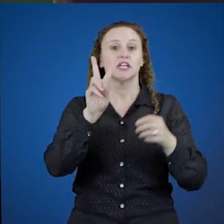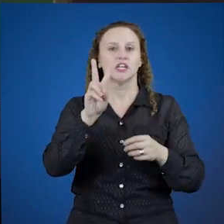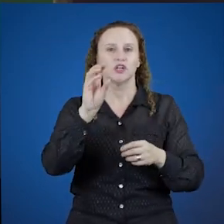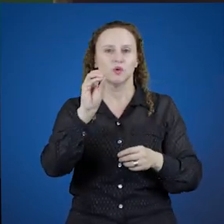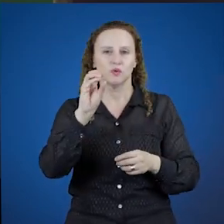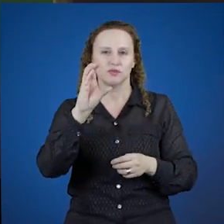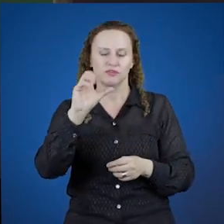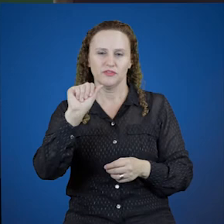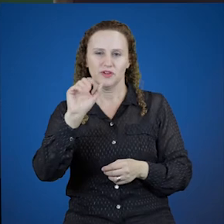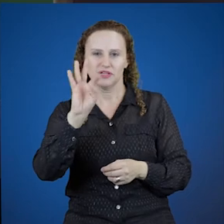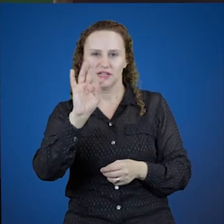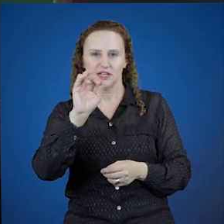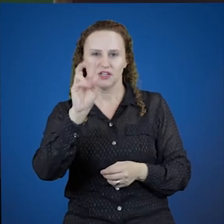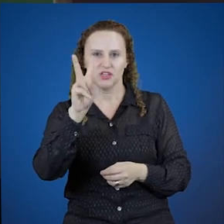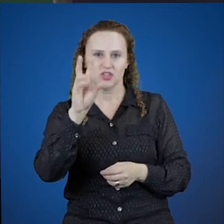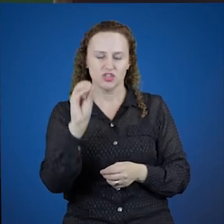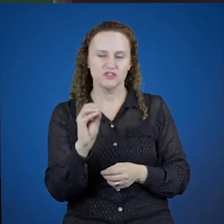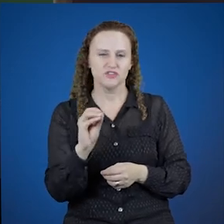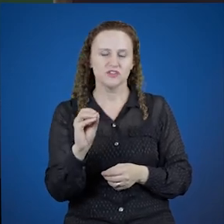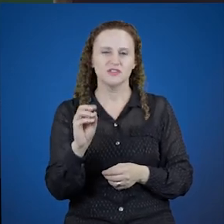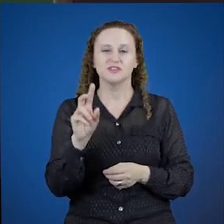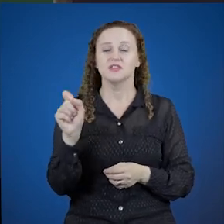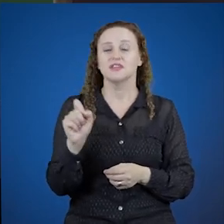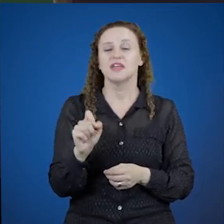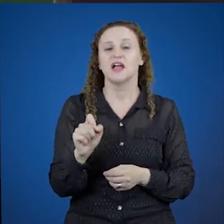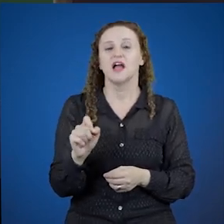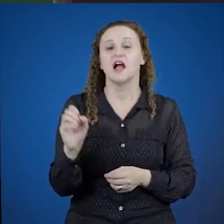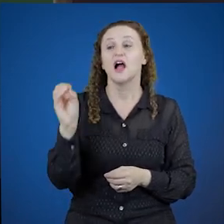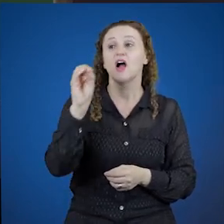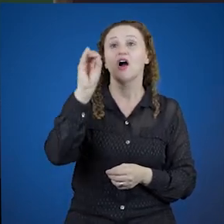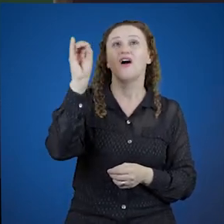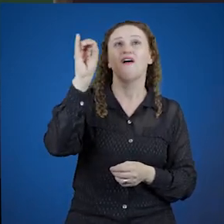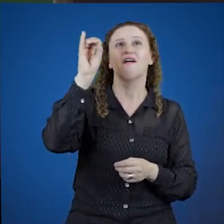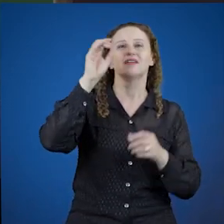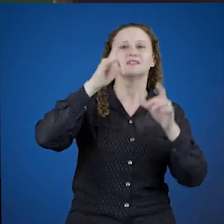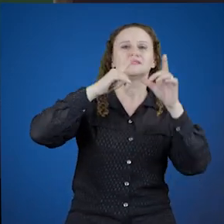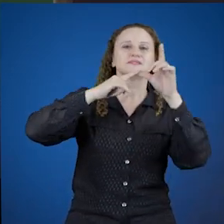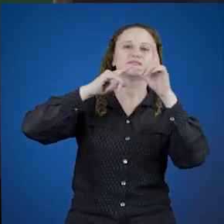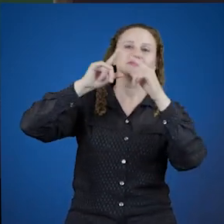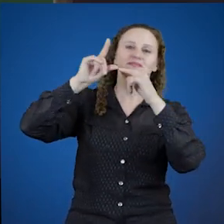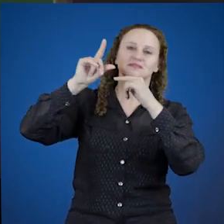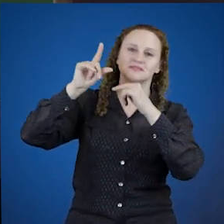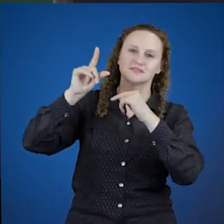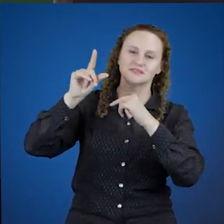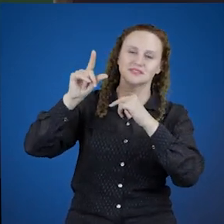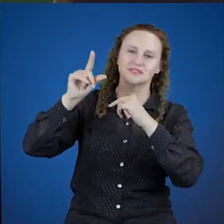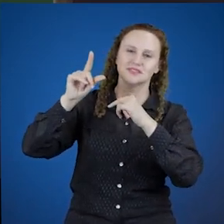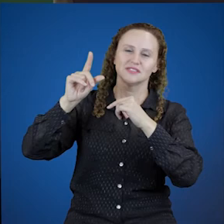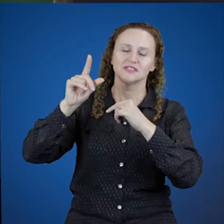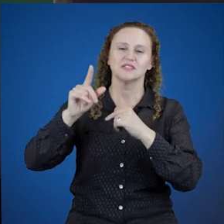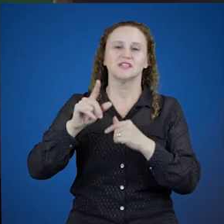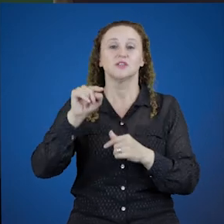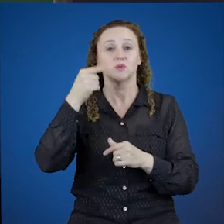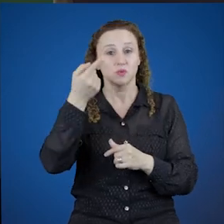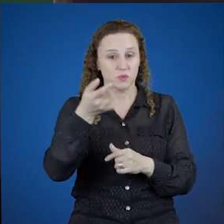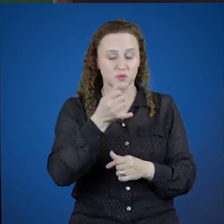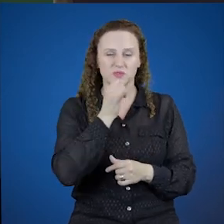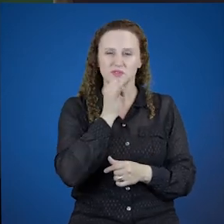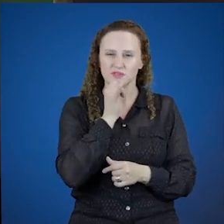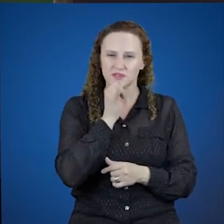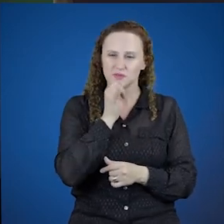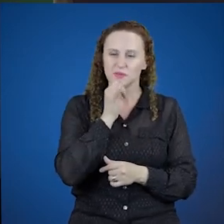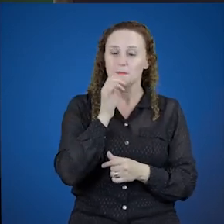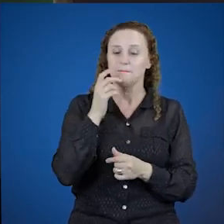vocativo a estrela Estela e não ablativo pela estrela